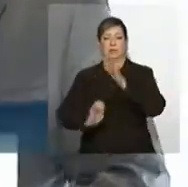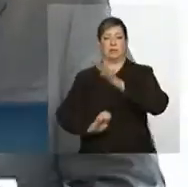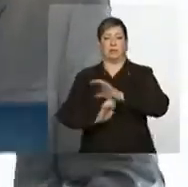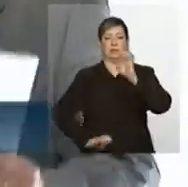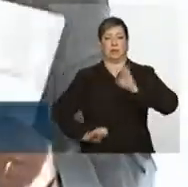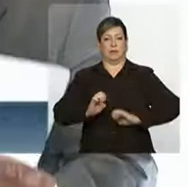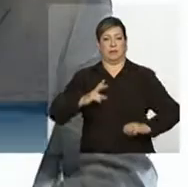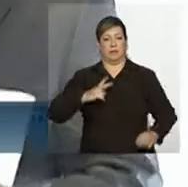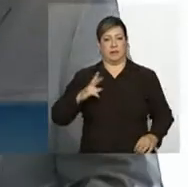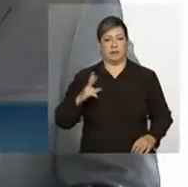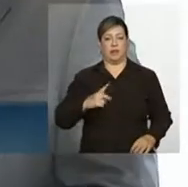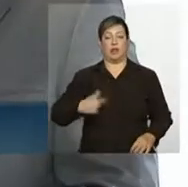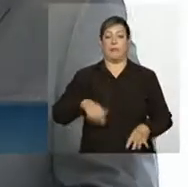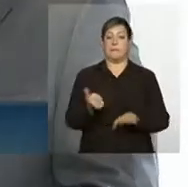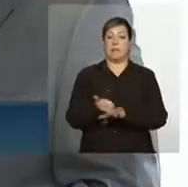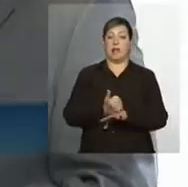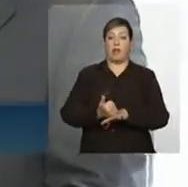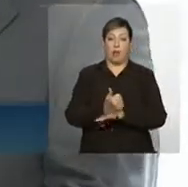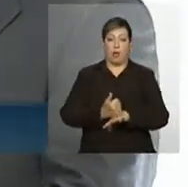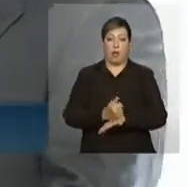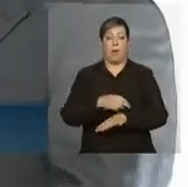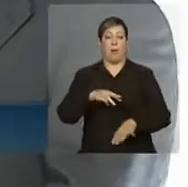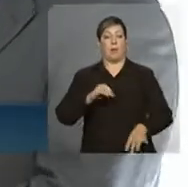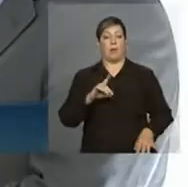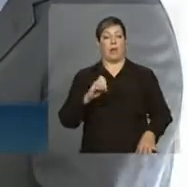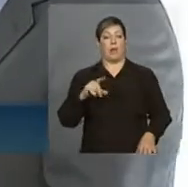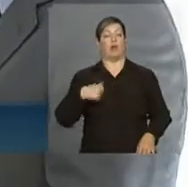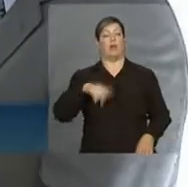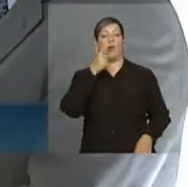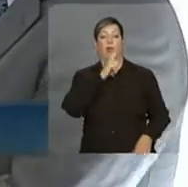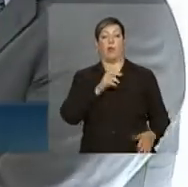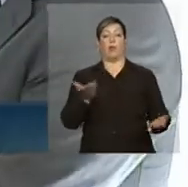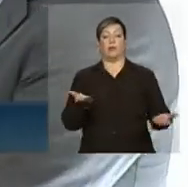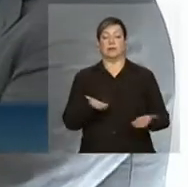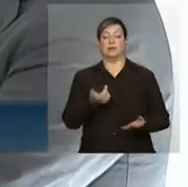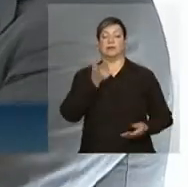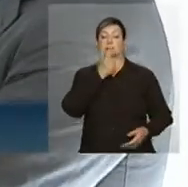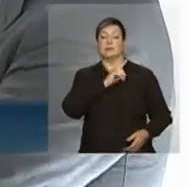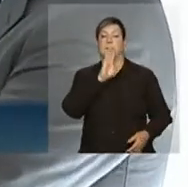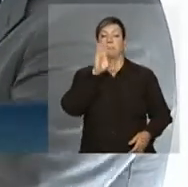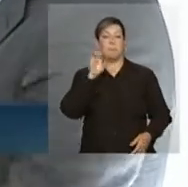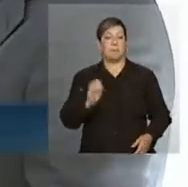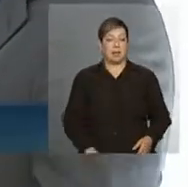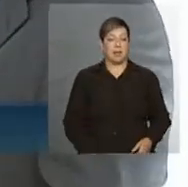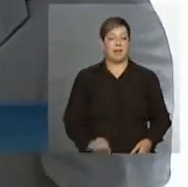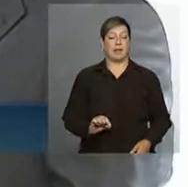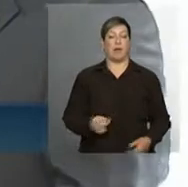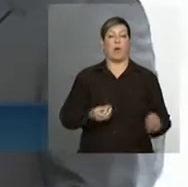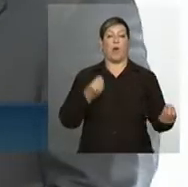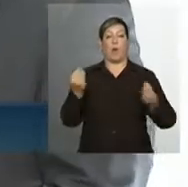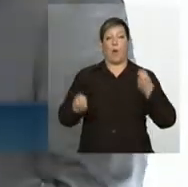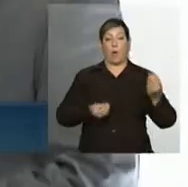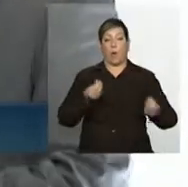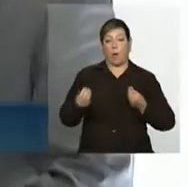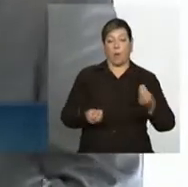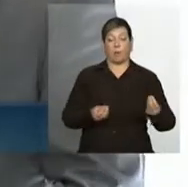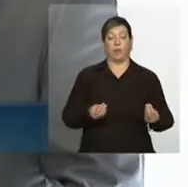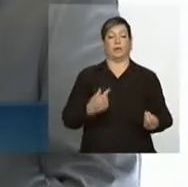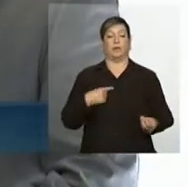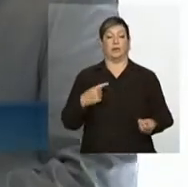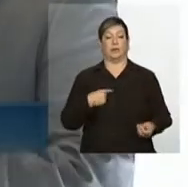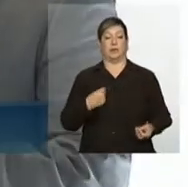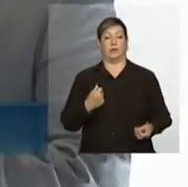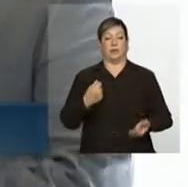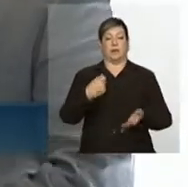aprimoramos o sistema, o modelo, e chegamos a resultados da modicidade tarifária, presidente. Os